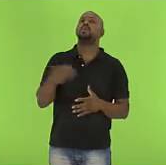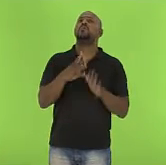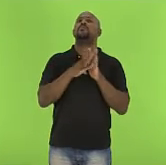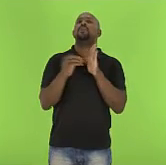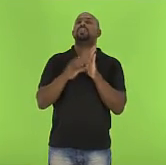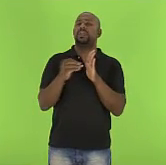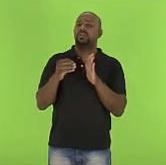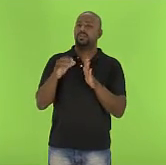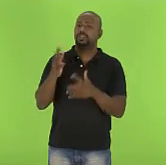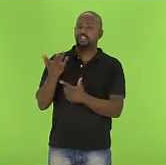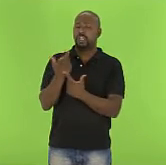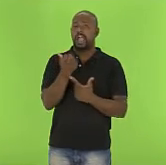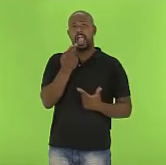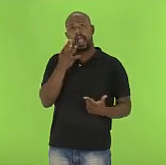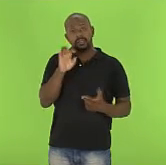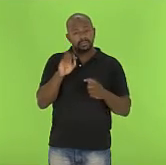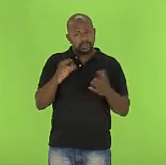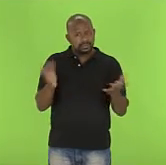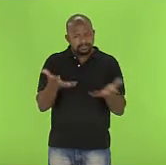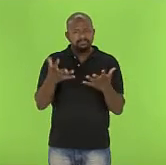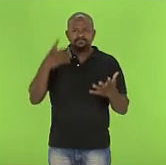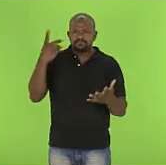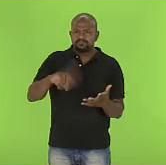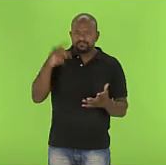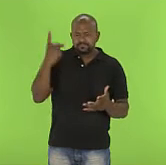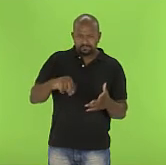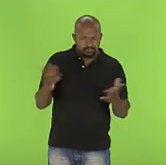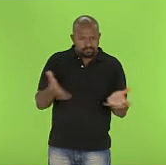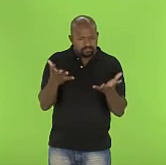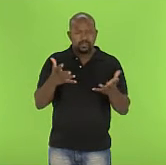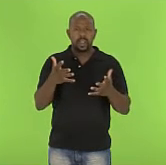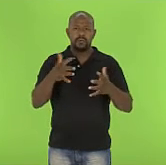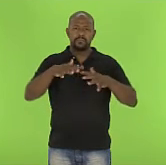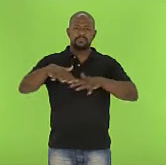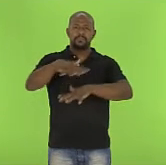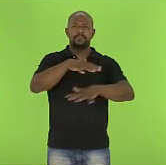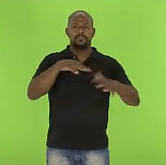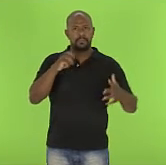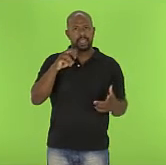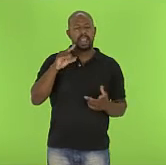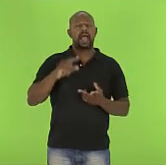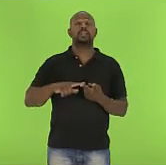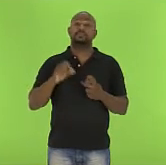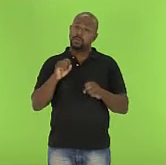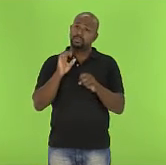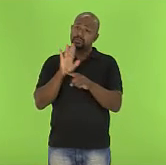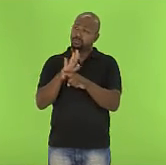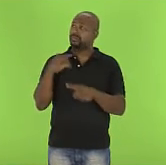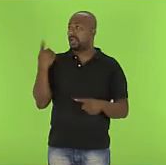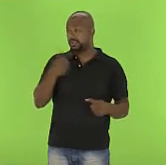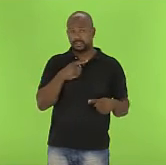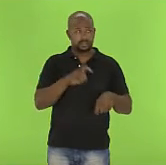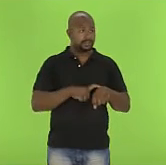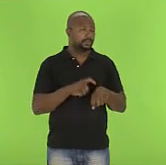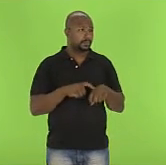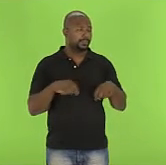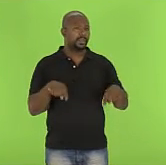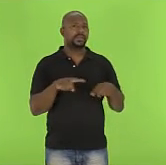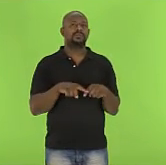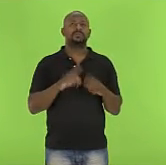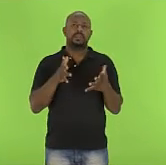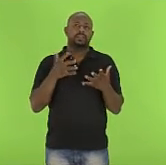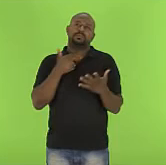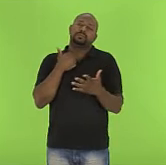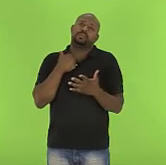um novo modelo artístico que pode reaquecer o mercado, que pode ajudar a gente nesse